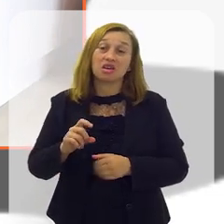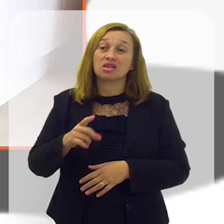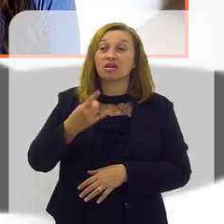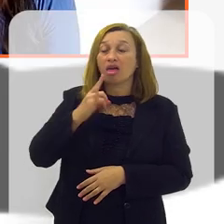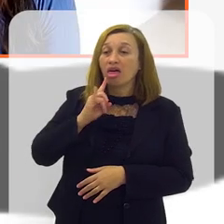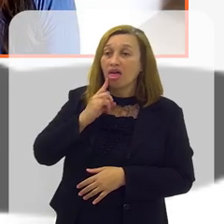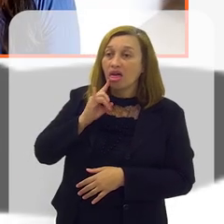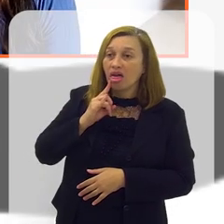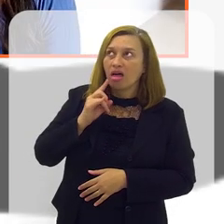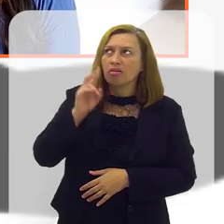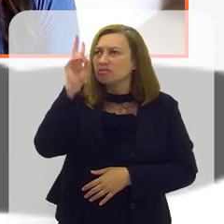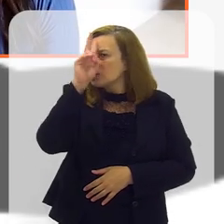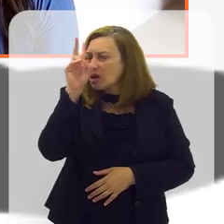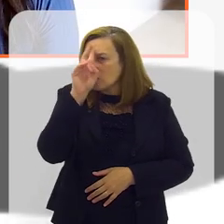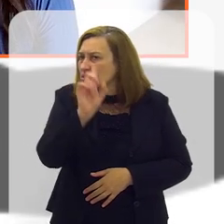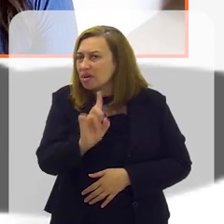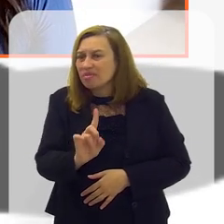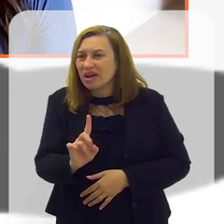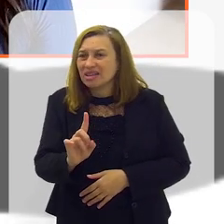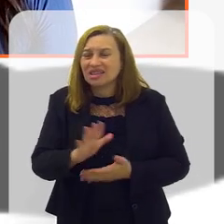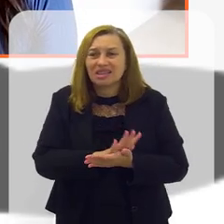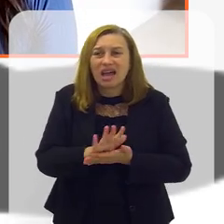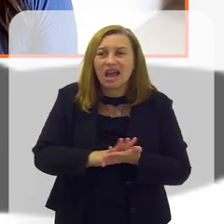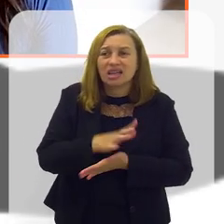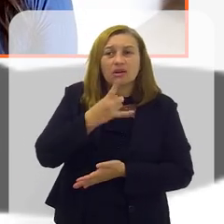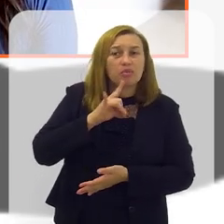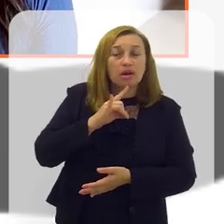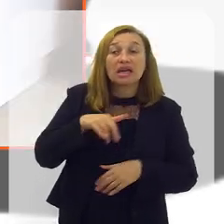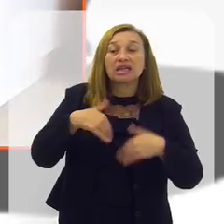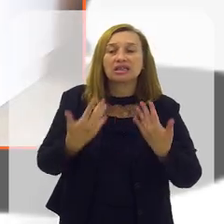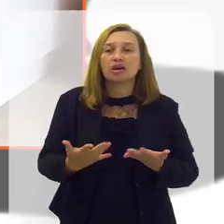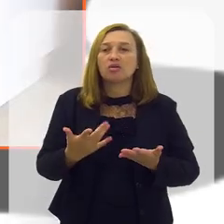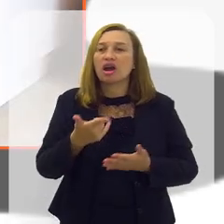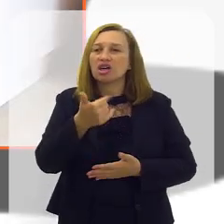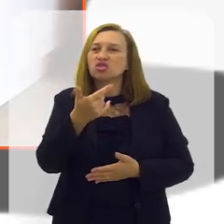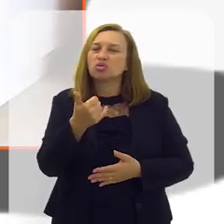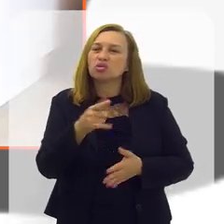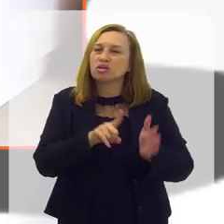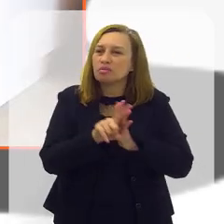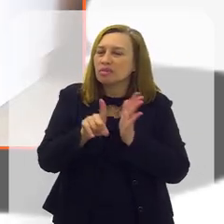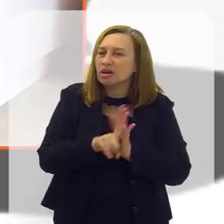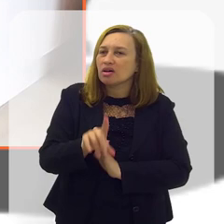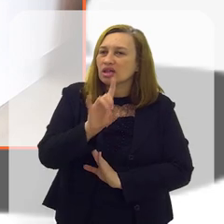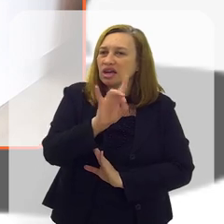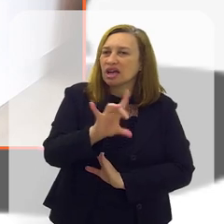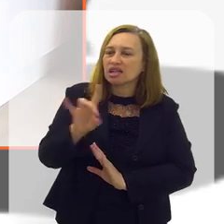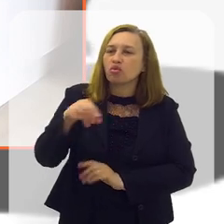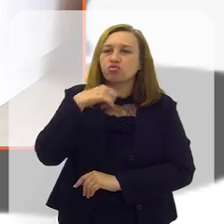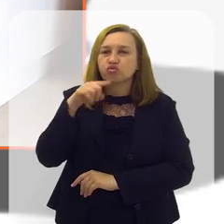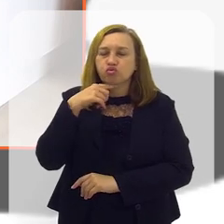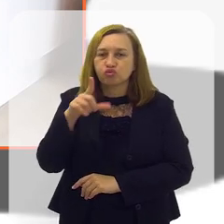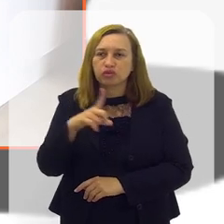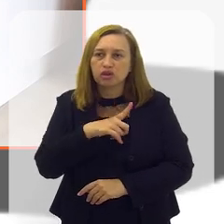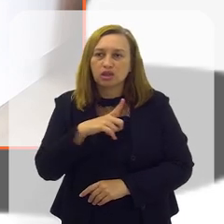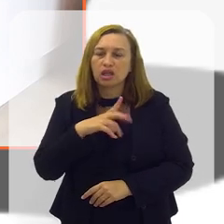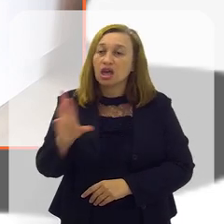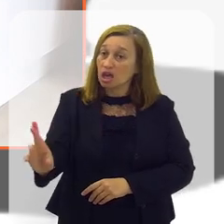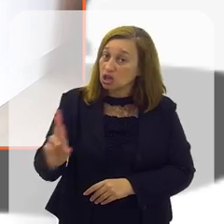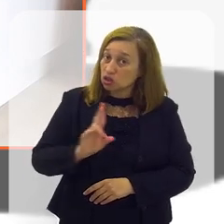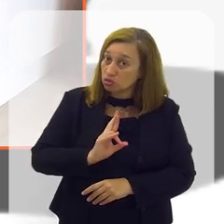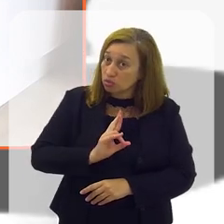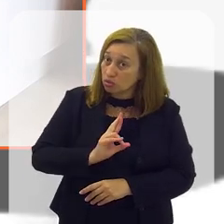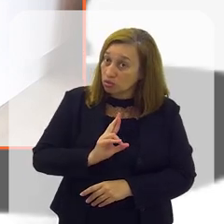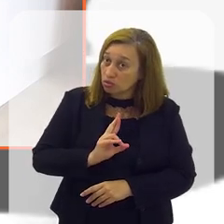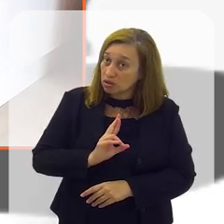algo que ela fez embriagada, ela pode não lembrar de coisas. Então, as 12 perguntas, ela vem para que cada um que tem